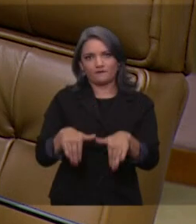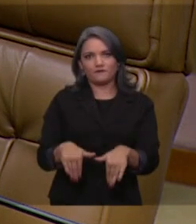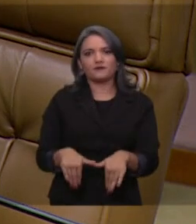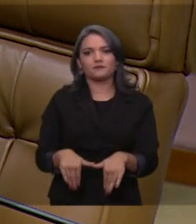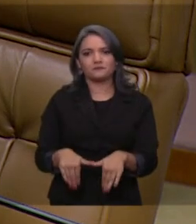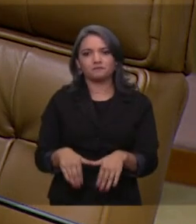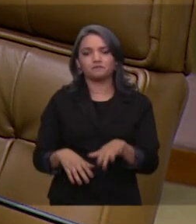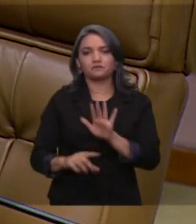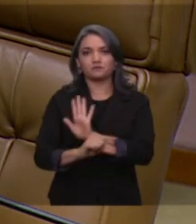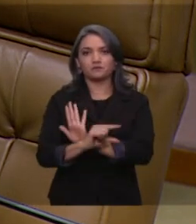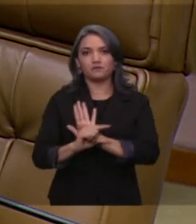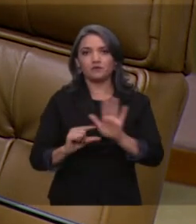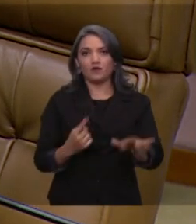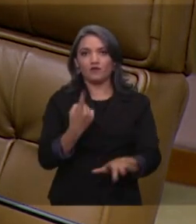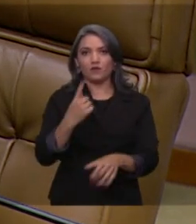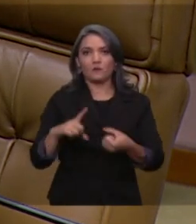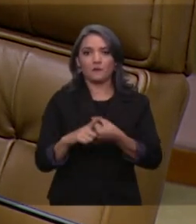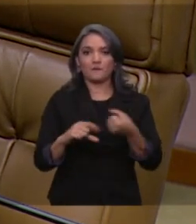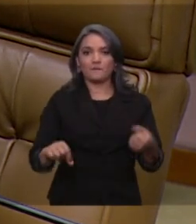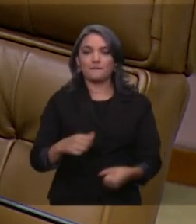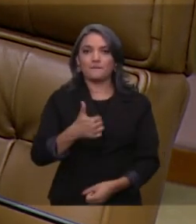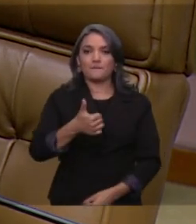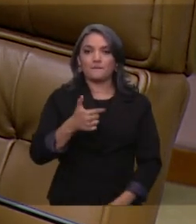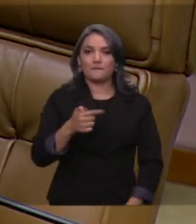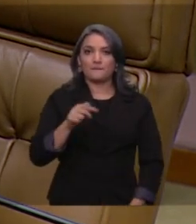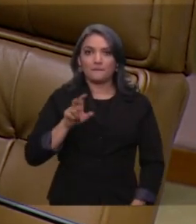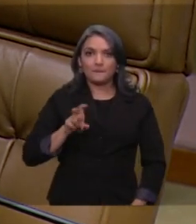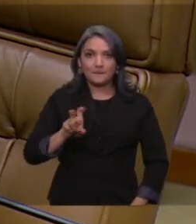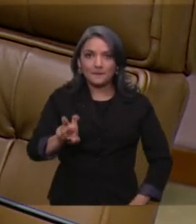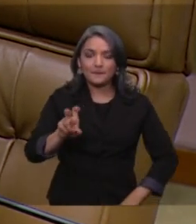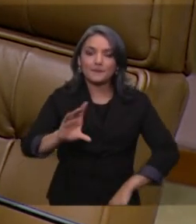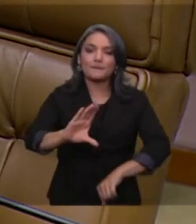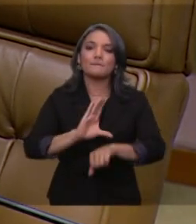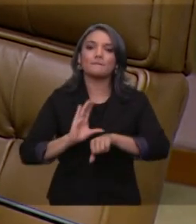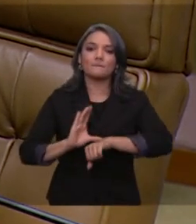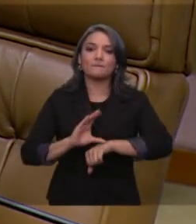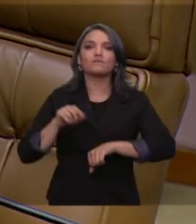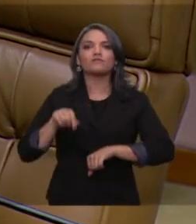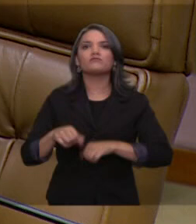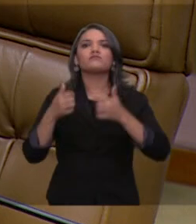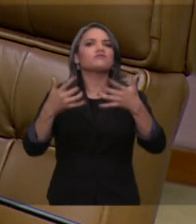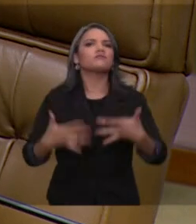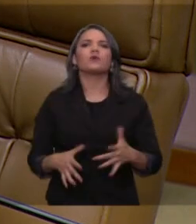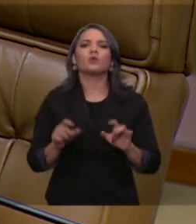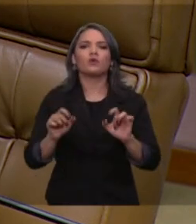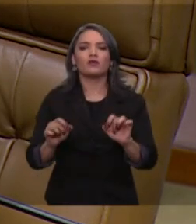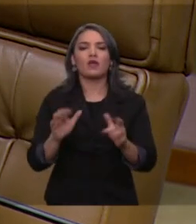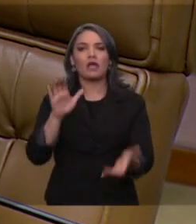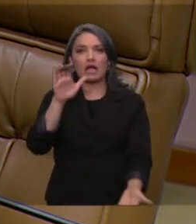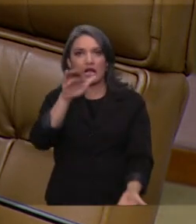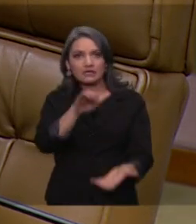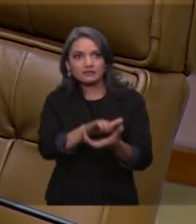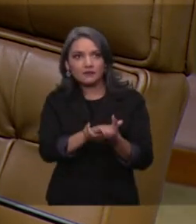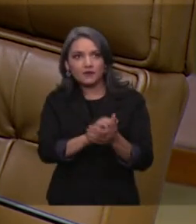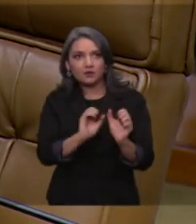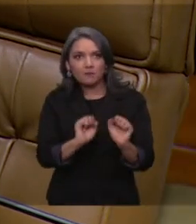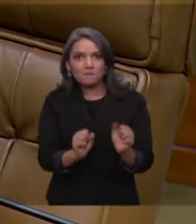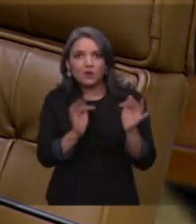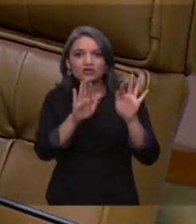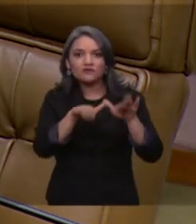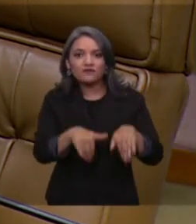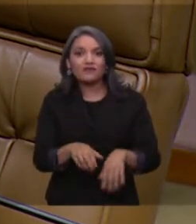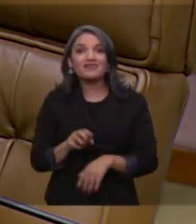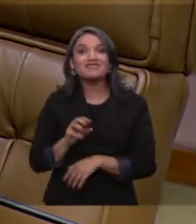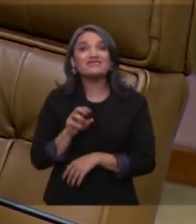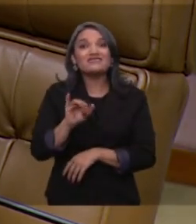O parágrafo 1º do artigo 175 da Constituição estabelecia que o casamento somente poderá ser dissolvido nos